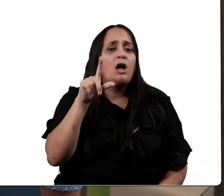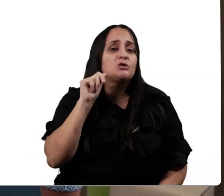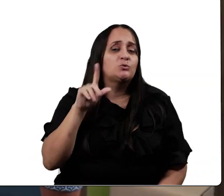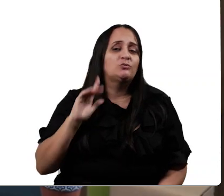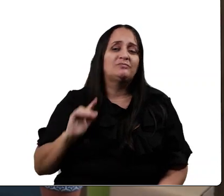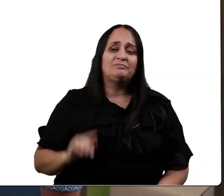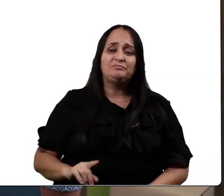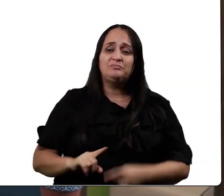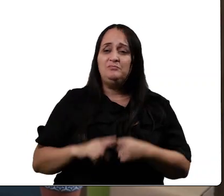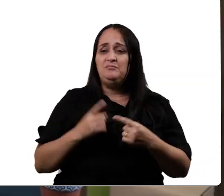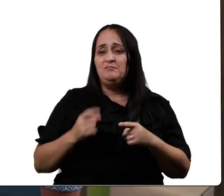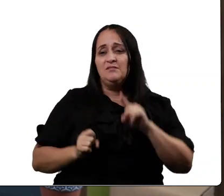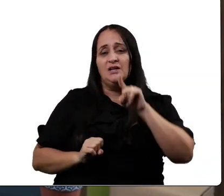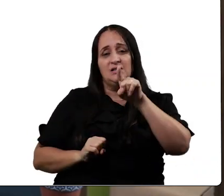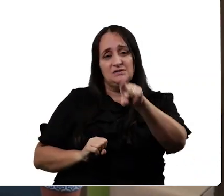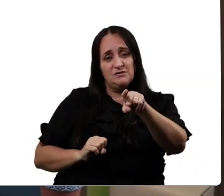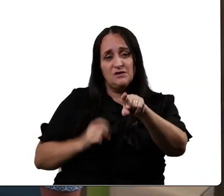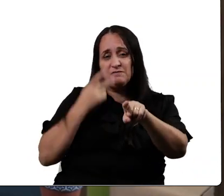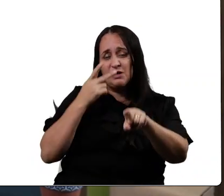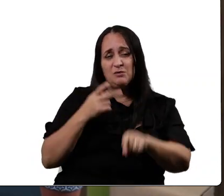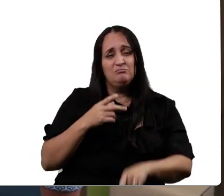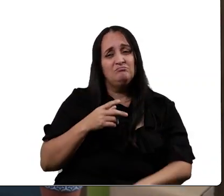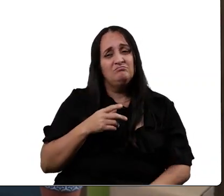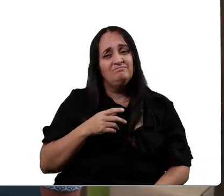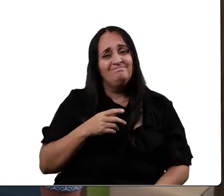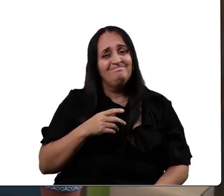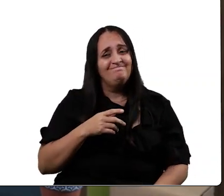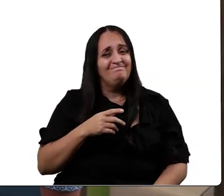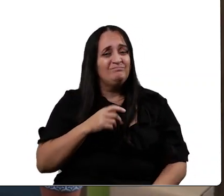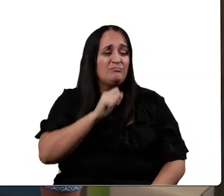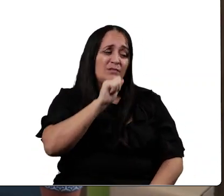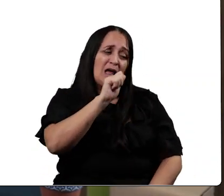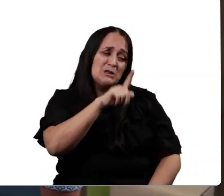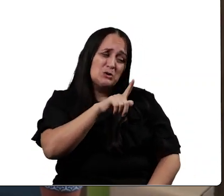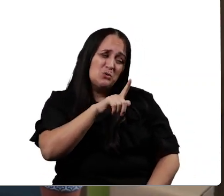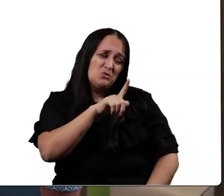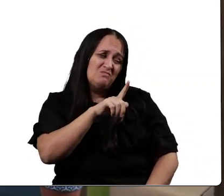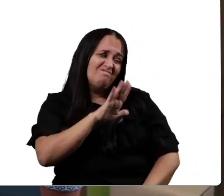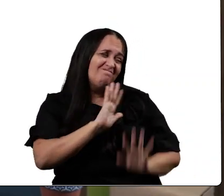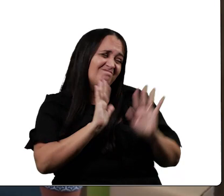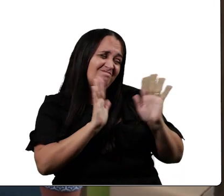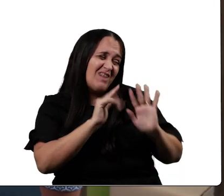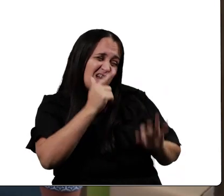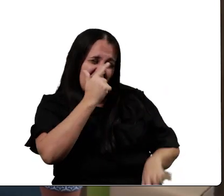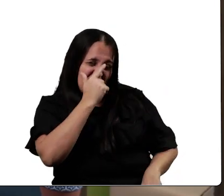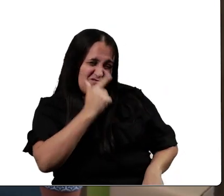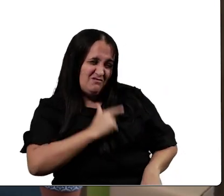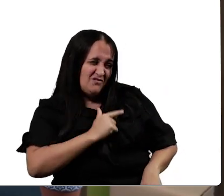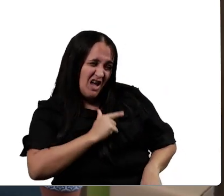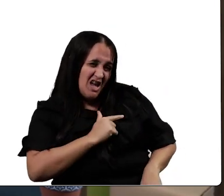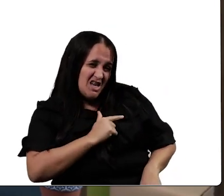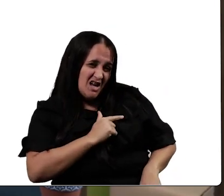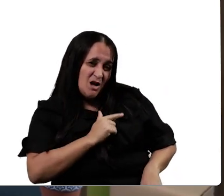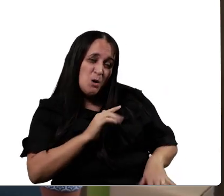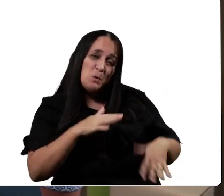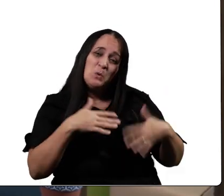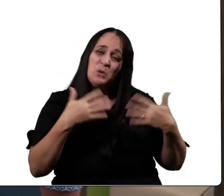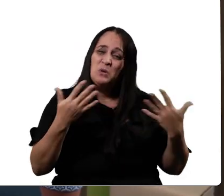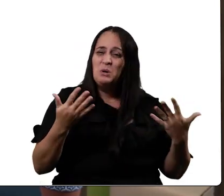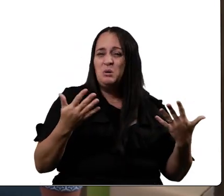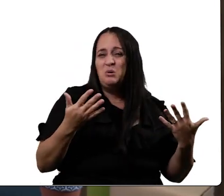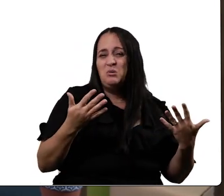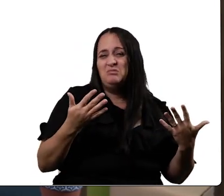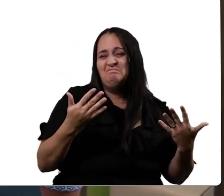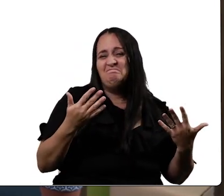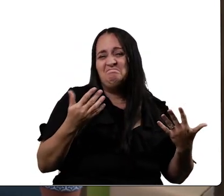azul, você vai dizer, essa é uma blusa azul feia. Ou esta é uma blusa azul sem